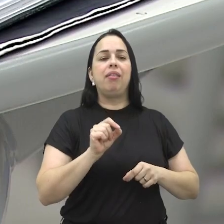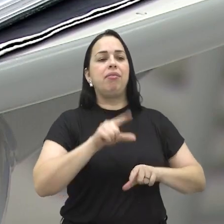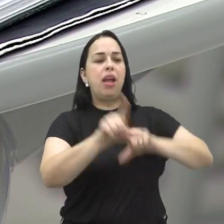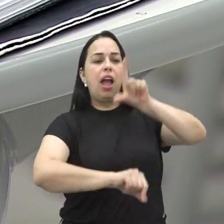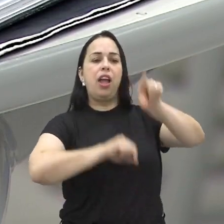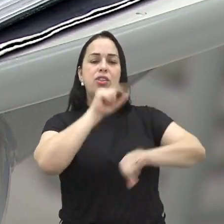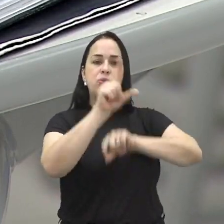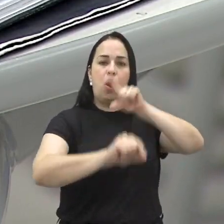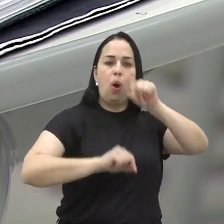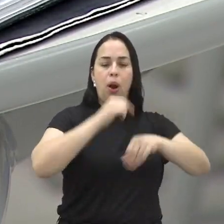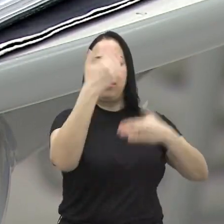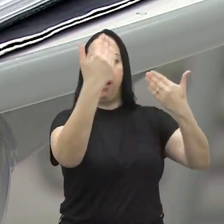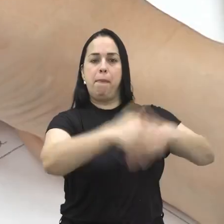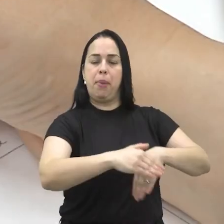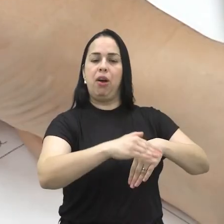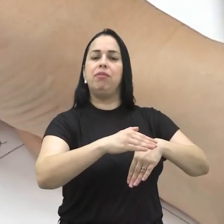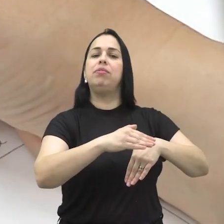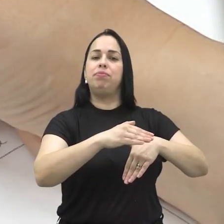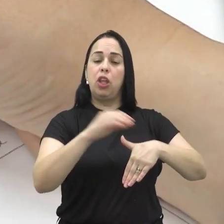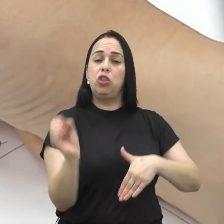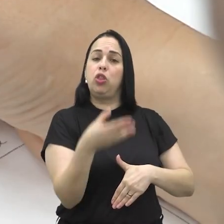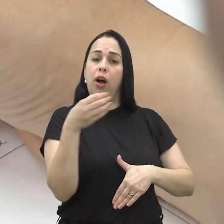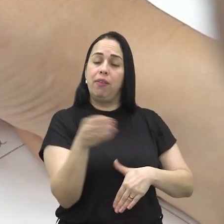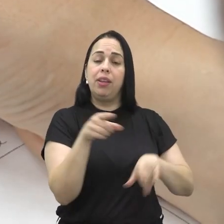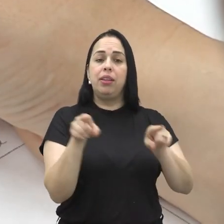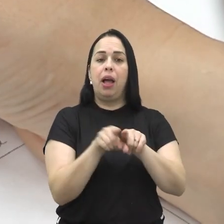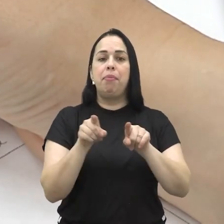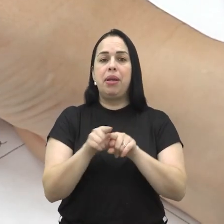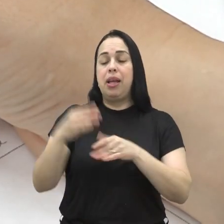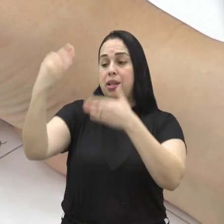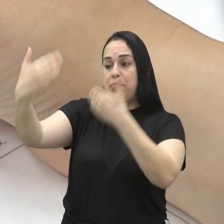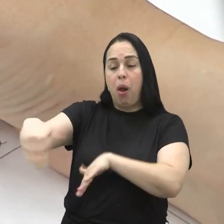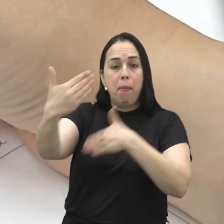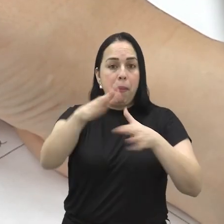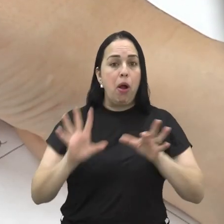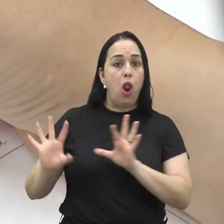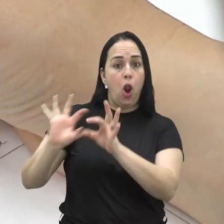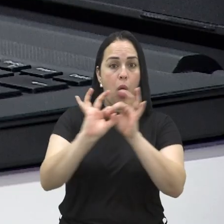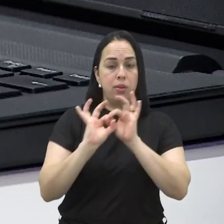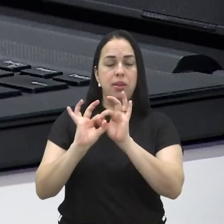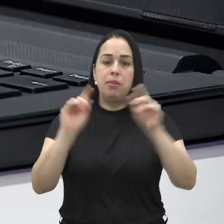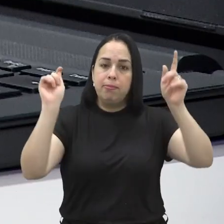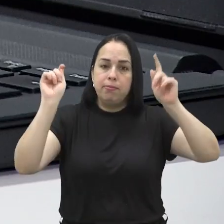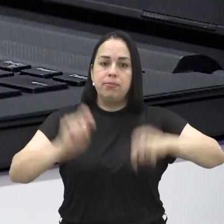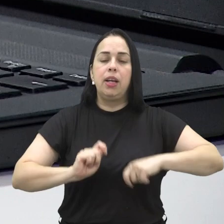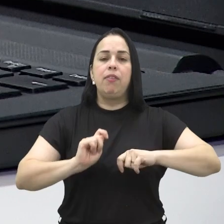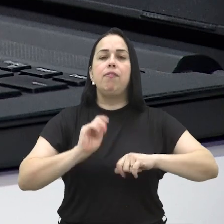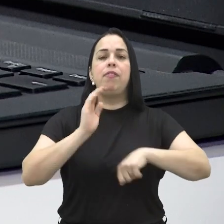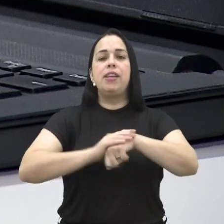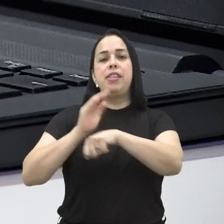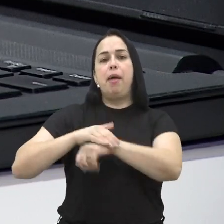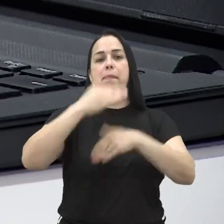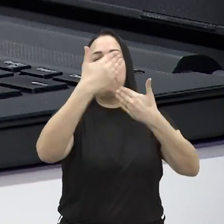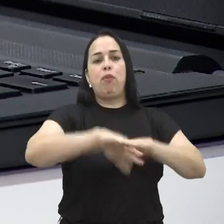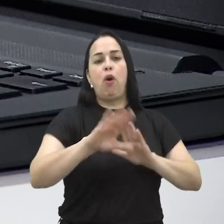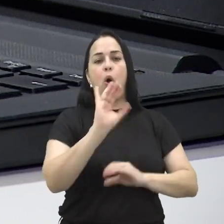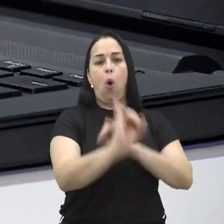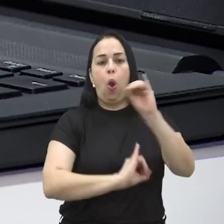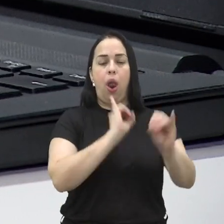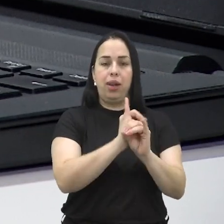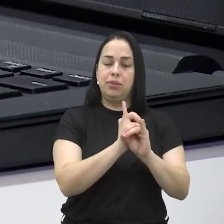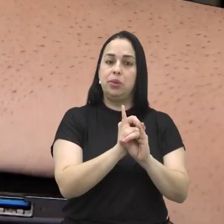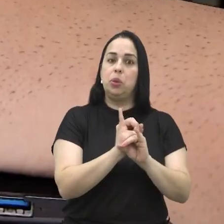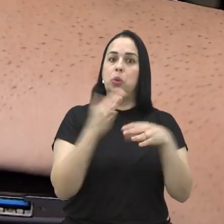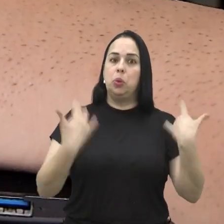os processos seletivos no Brasil e unificar as regras. Entre as novidades está a possibilidade de realizar